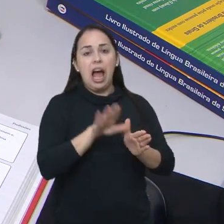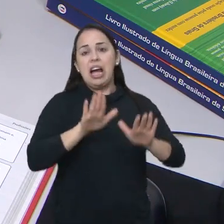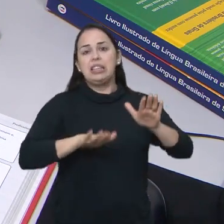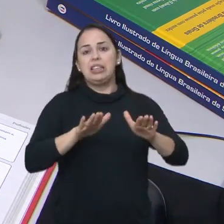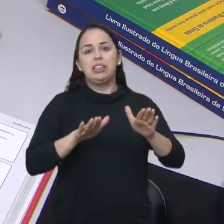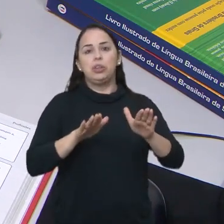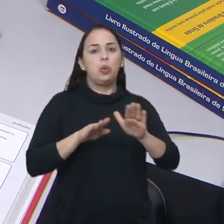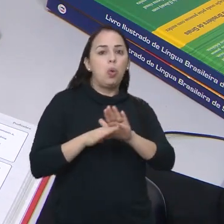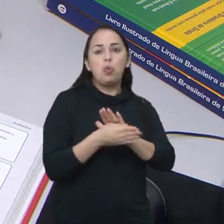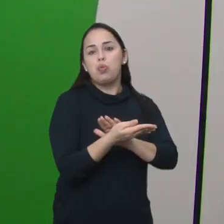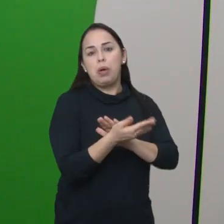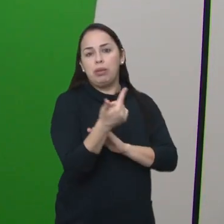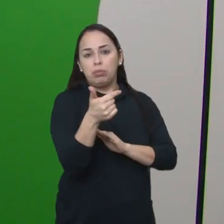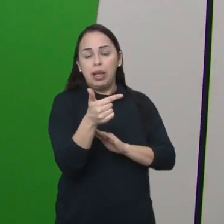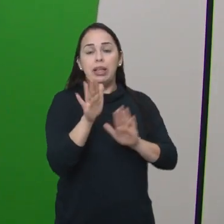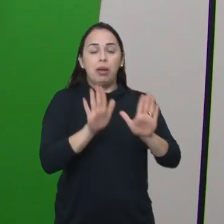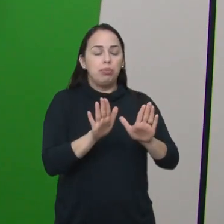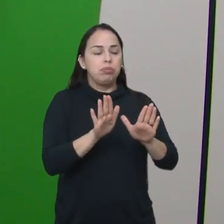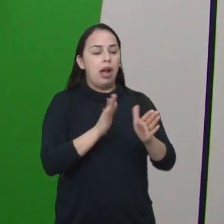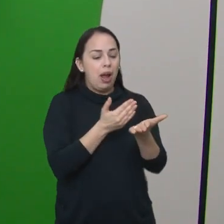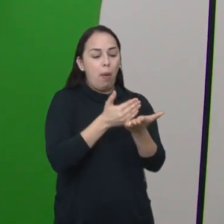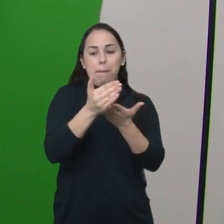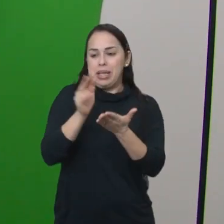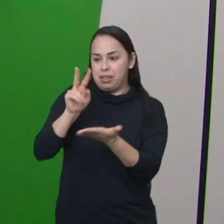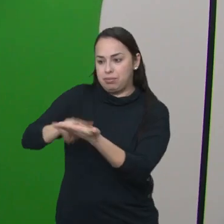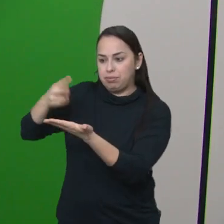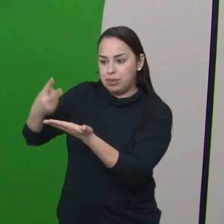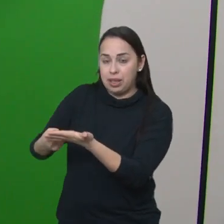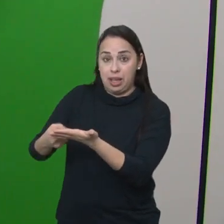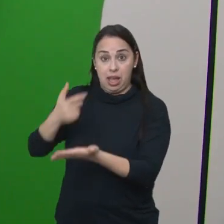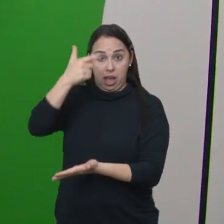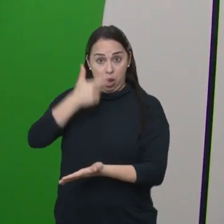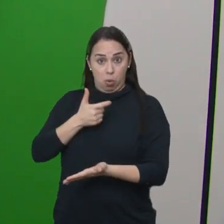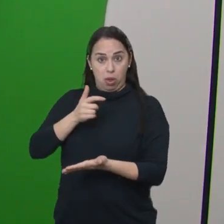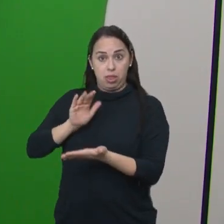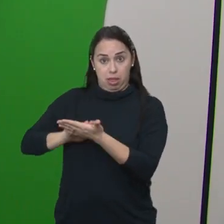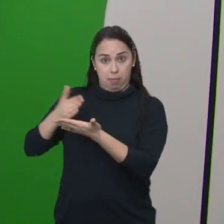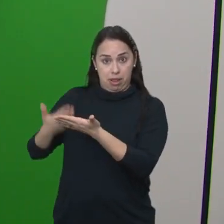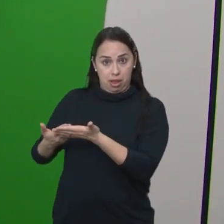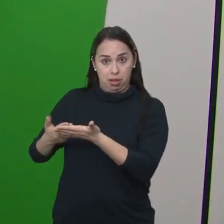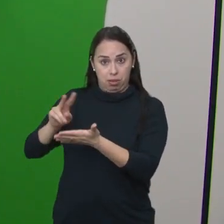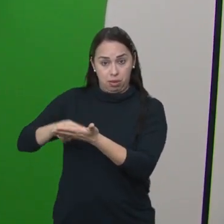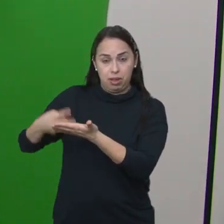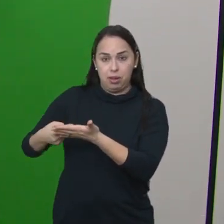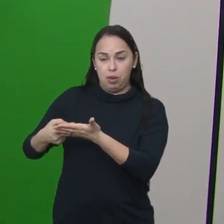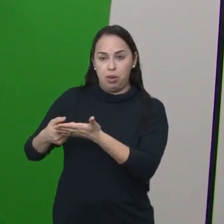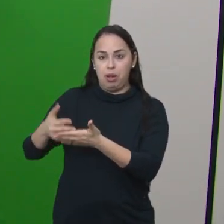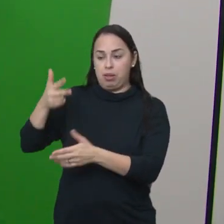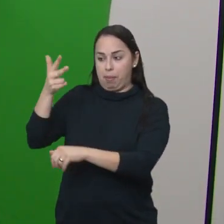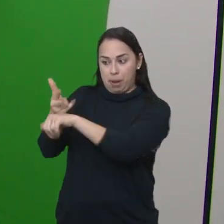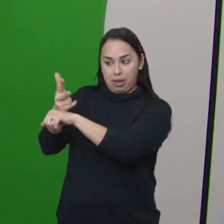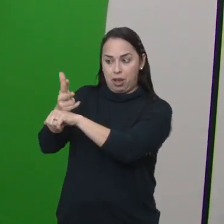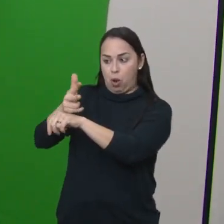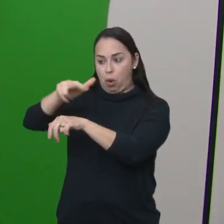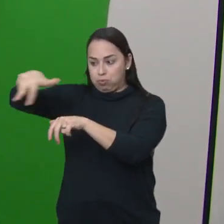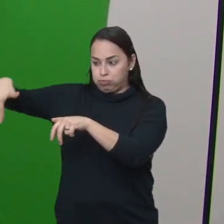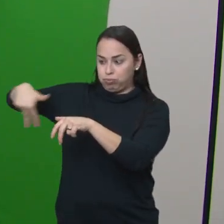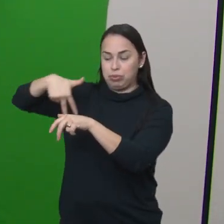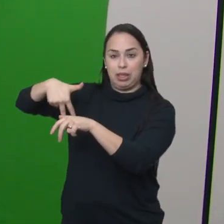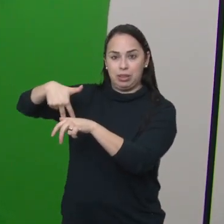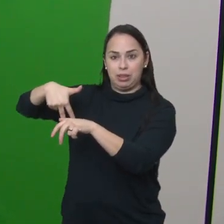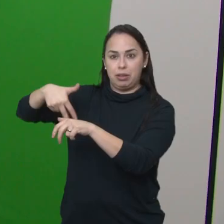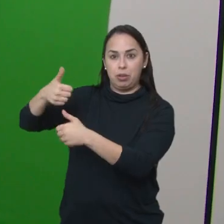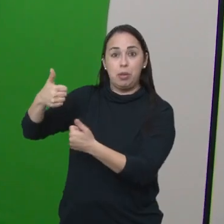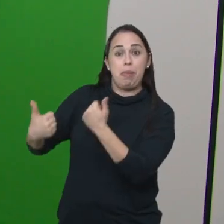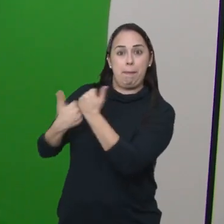é comum para nós, e aí a gente começa a interpretação. Aí quando sou eu que estou interpretando, sempre fica outra pessoa atrás da câmera no apoio,